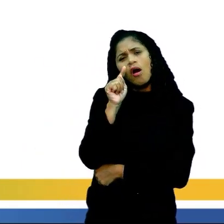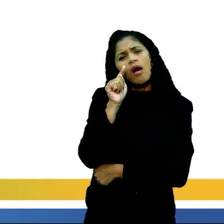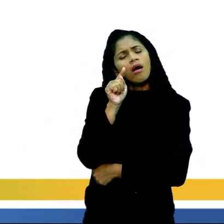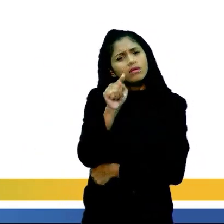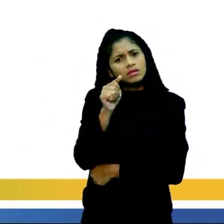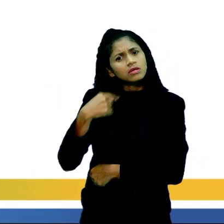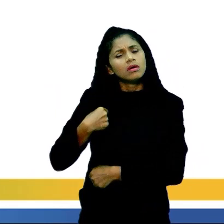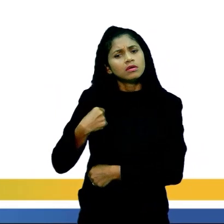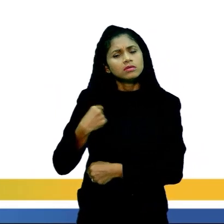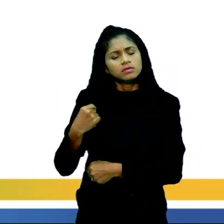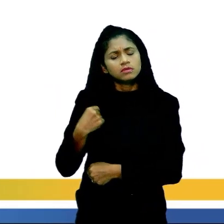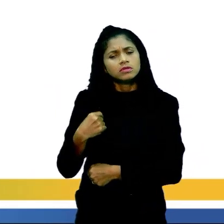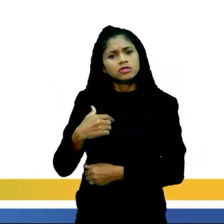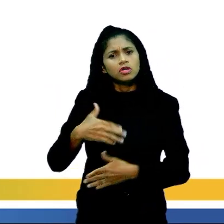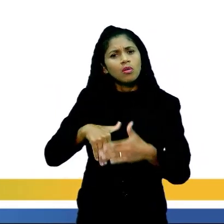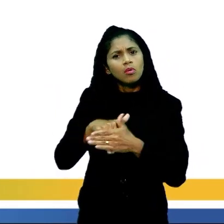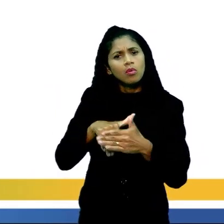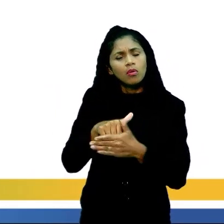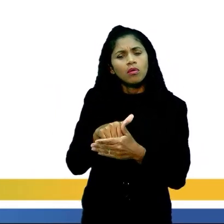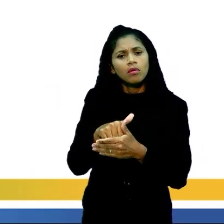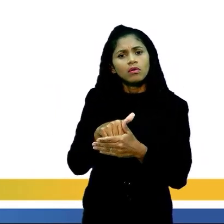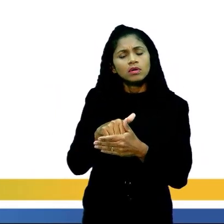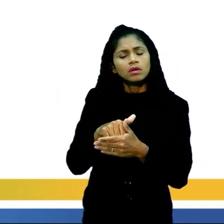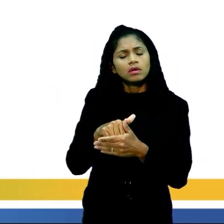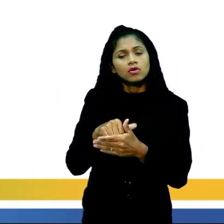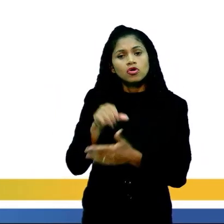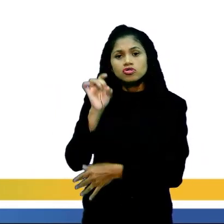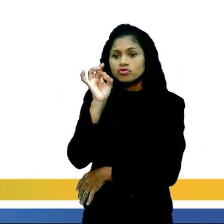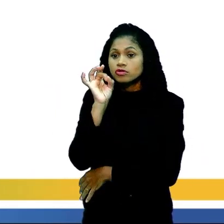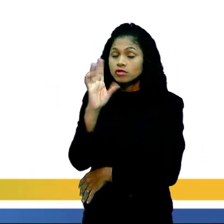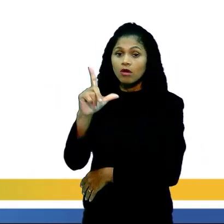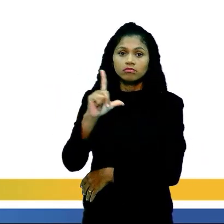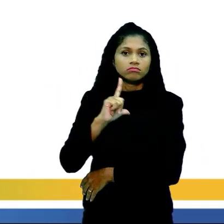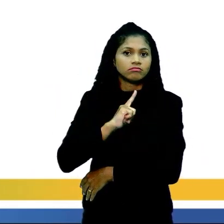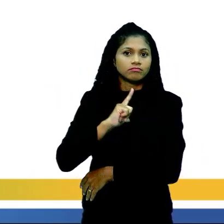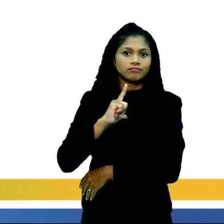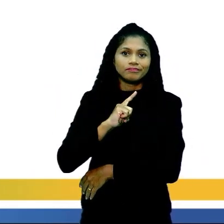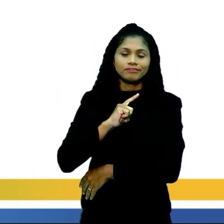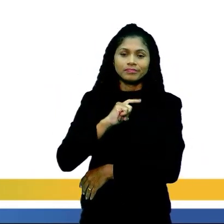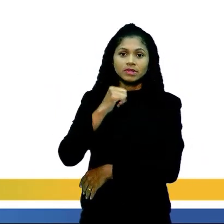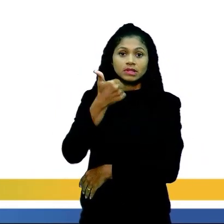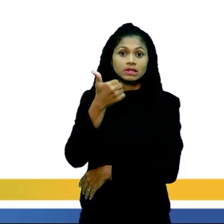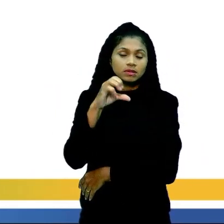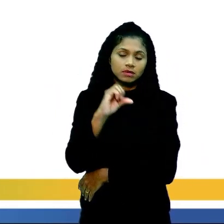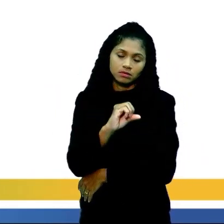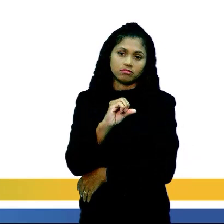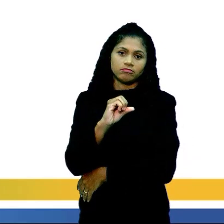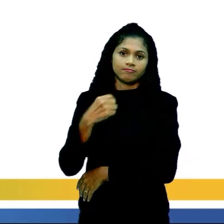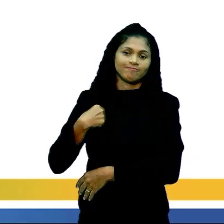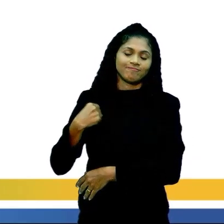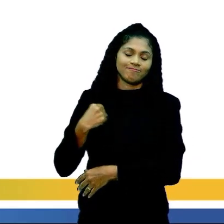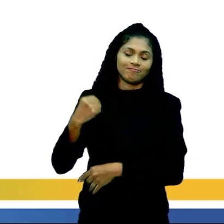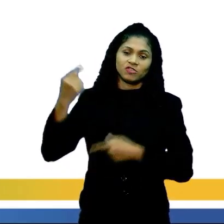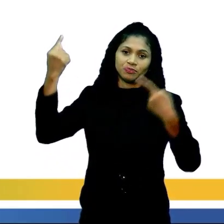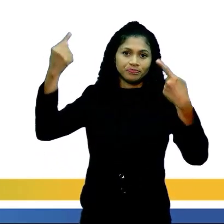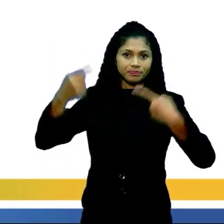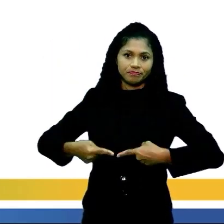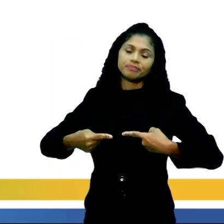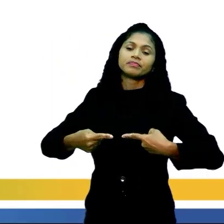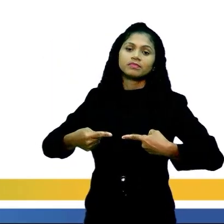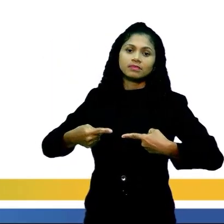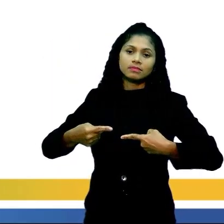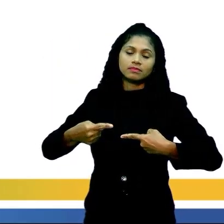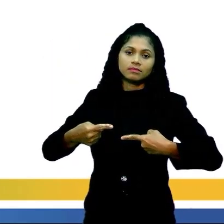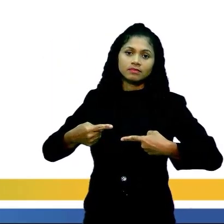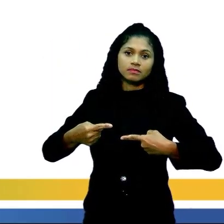nesta competição, por exemplo, só terá outros 19 times para enfrentar. E